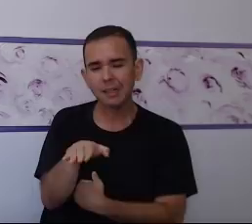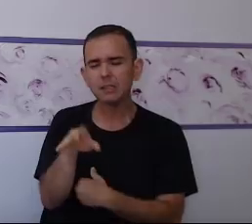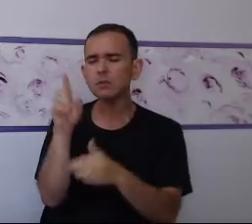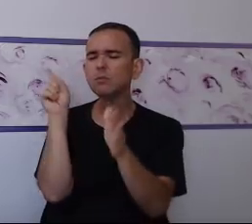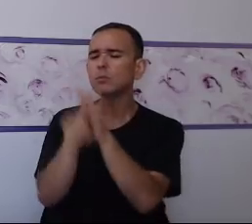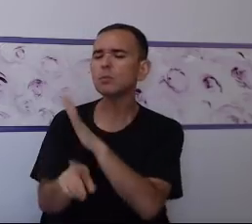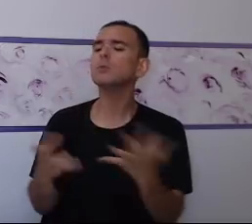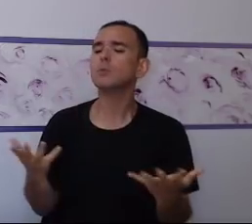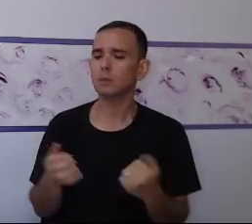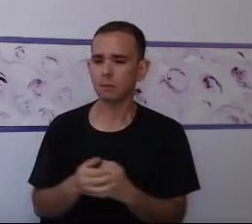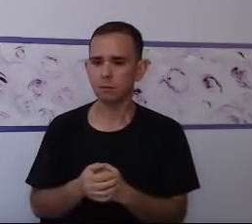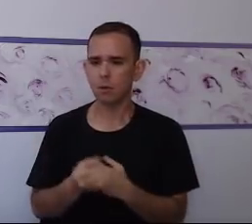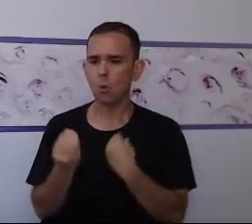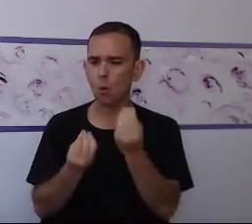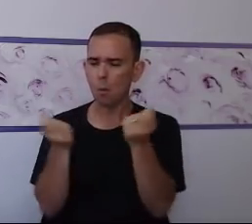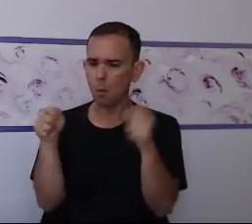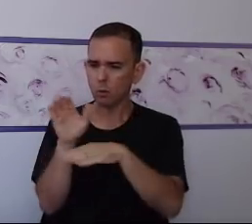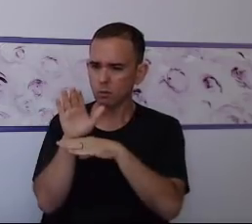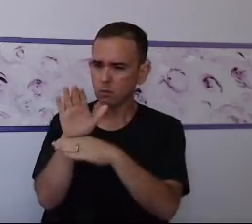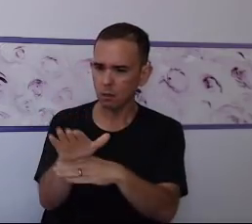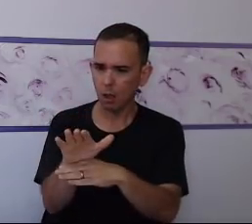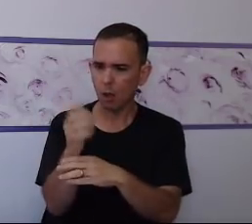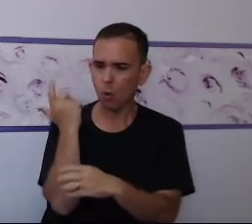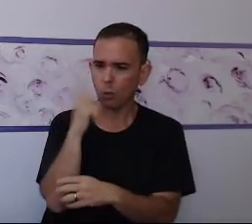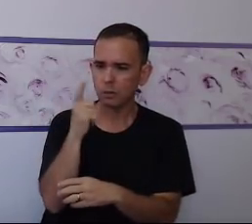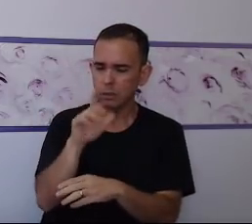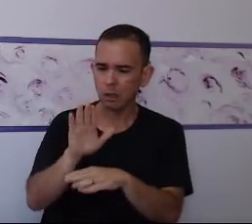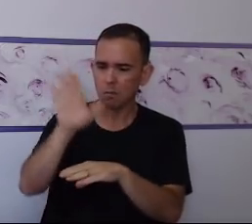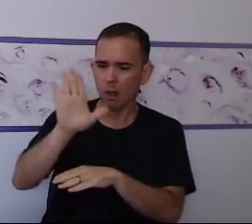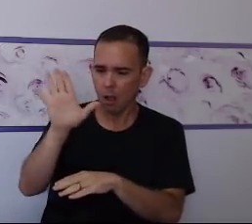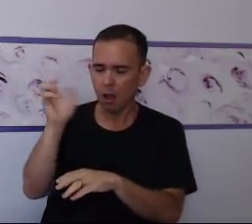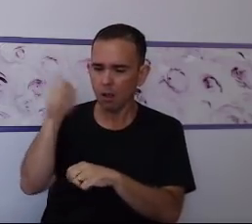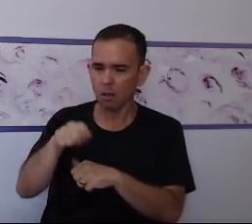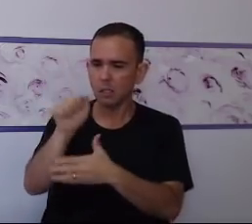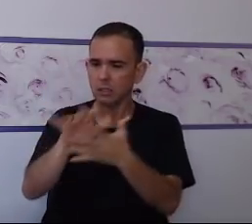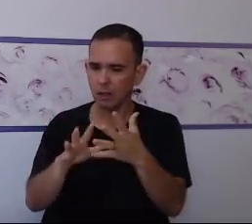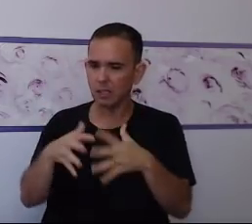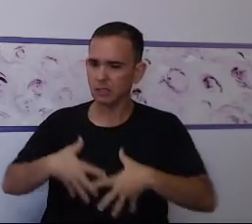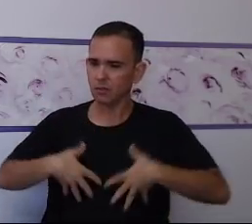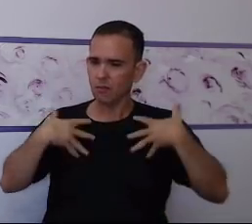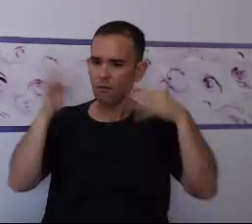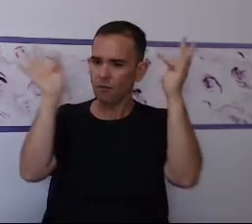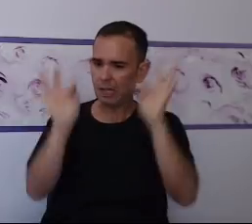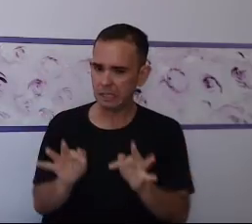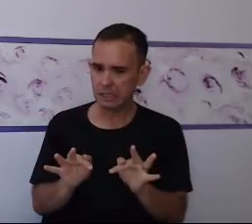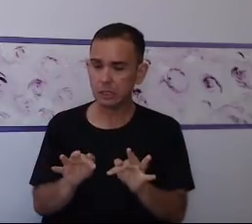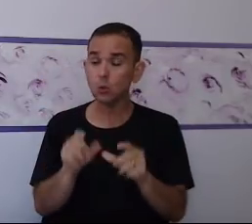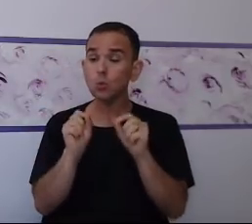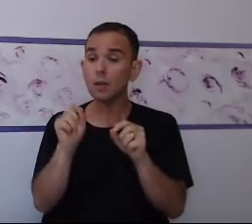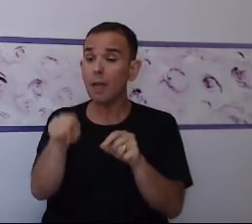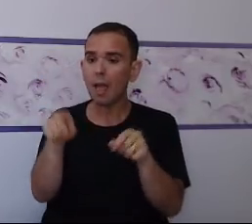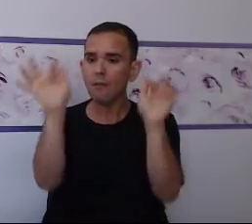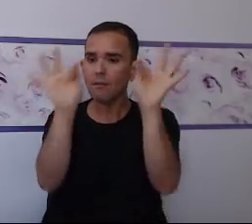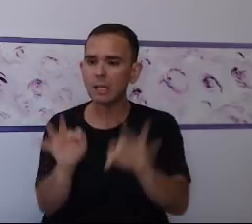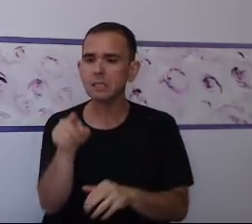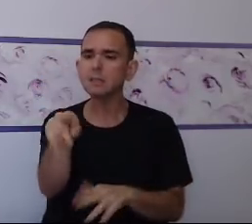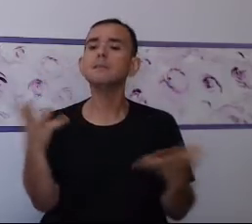questione: como eu posso te ajudar a participar mais de atividades que te fazem feliz? O que te faz